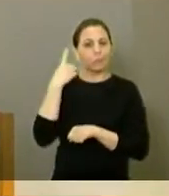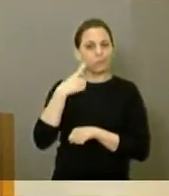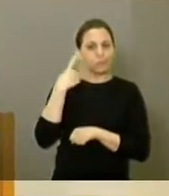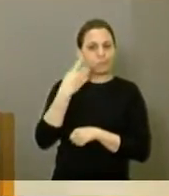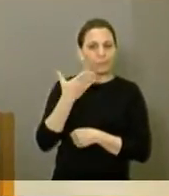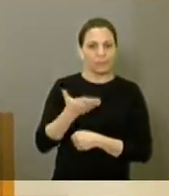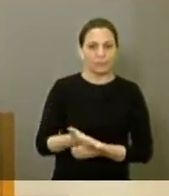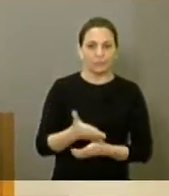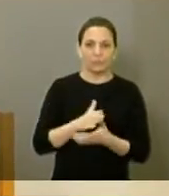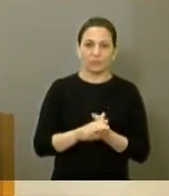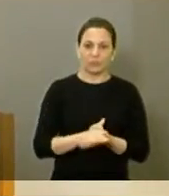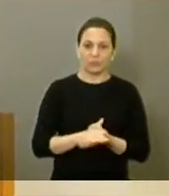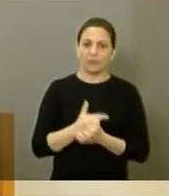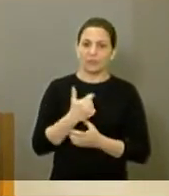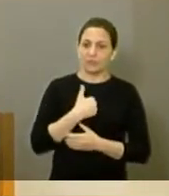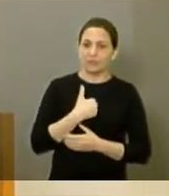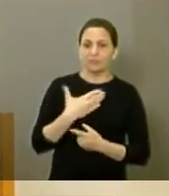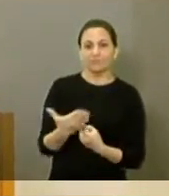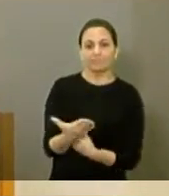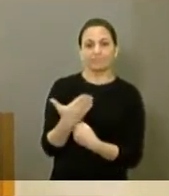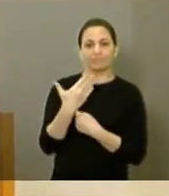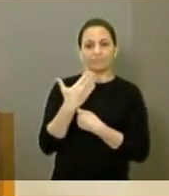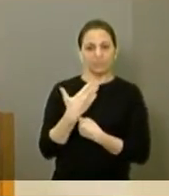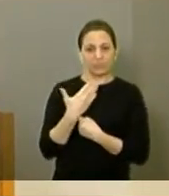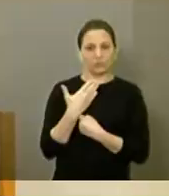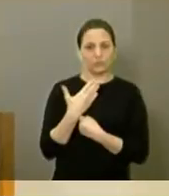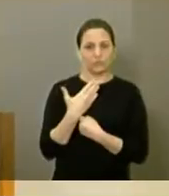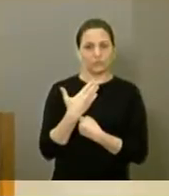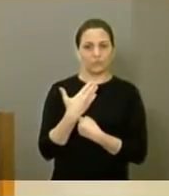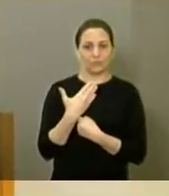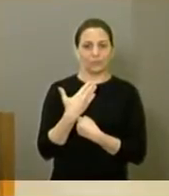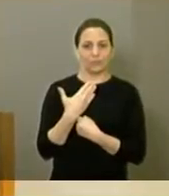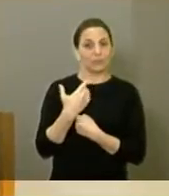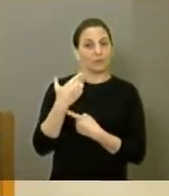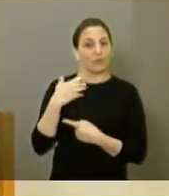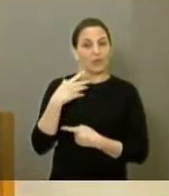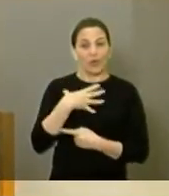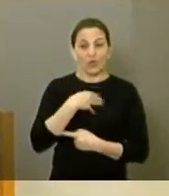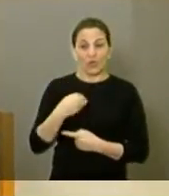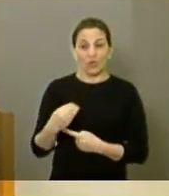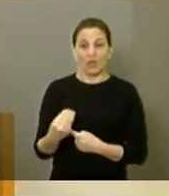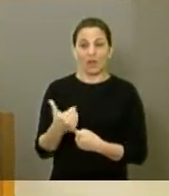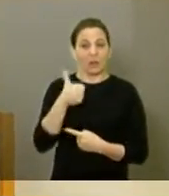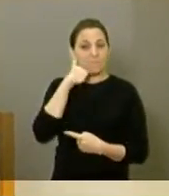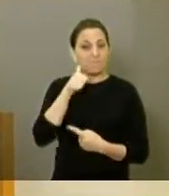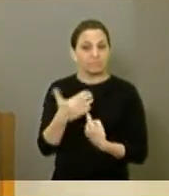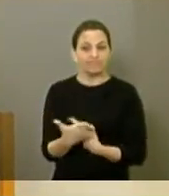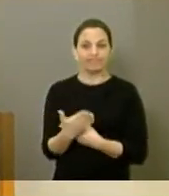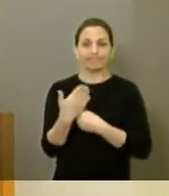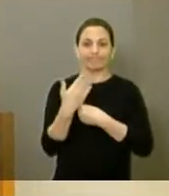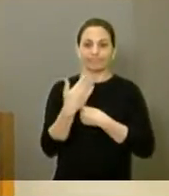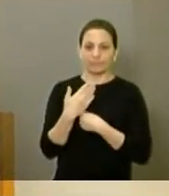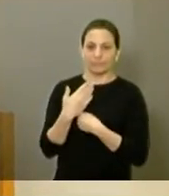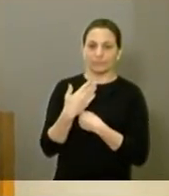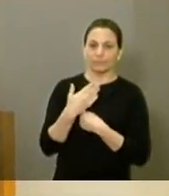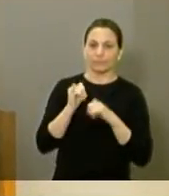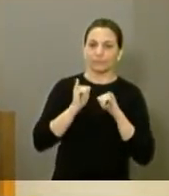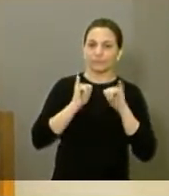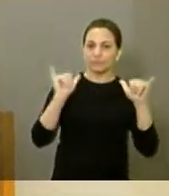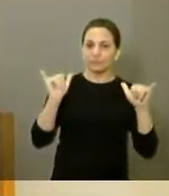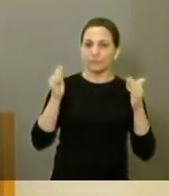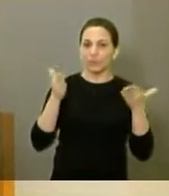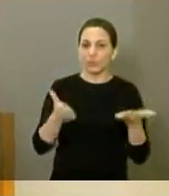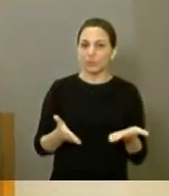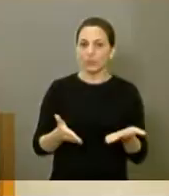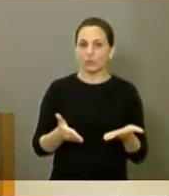e que me ajudou bastante e me ajudou muito nessa campanha foi até hoje foi um dos